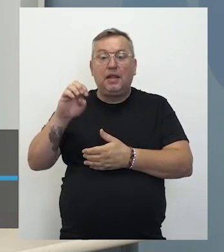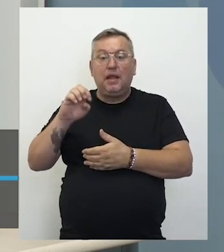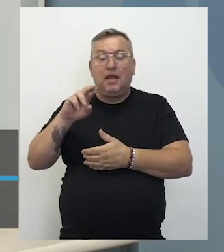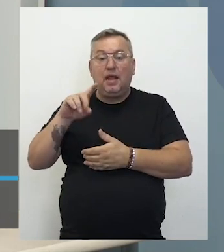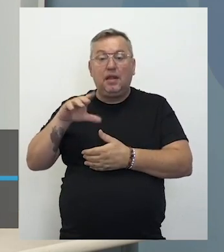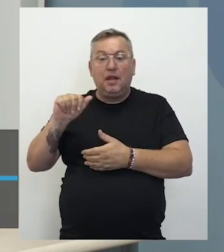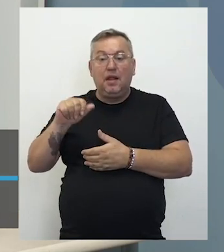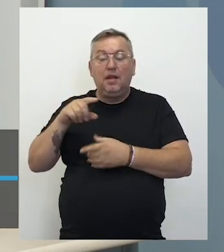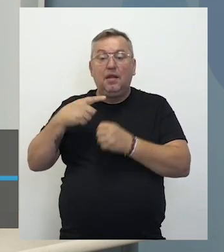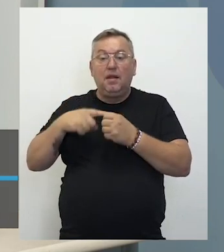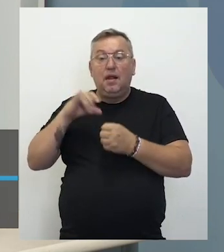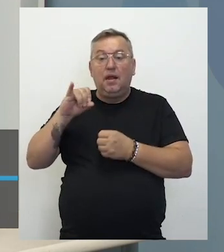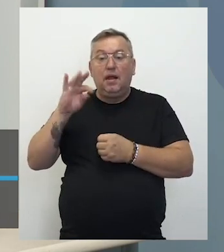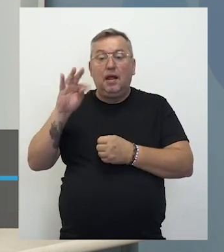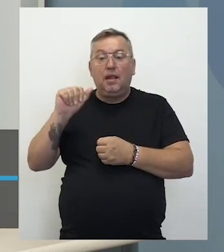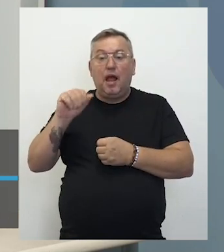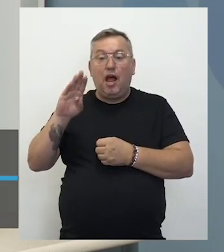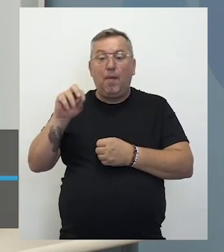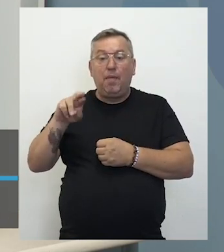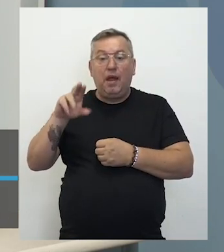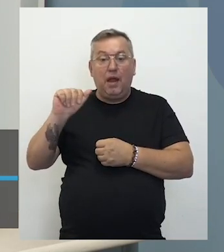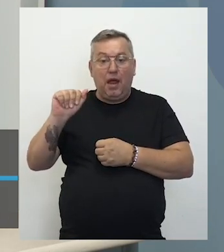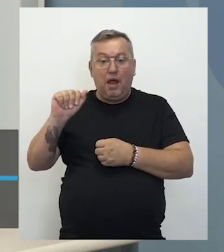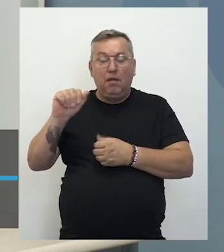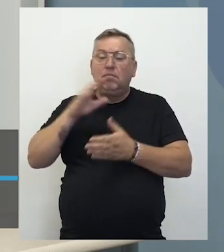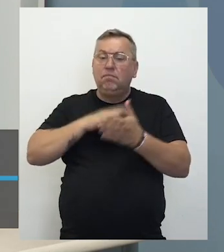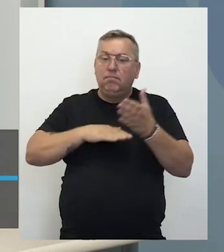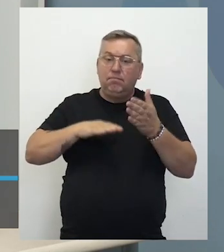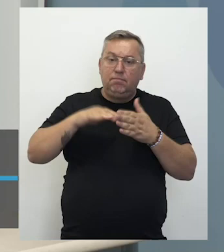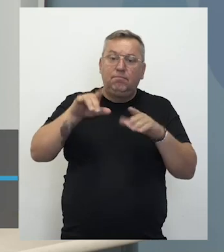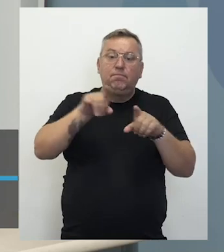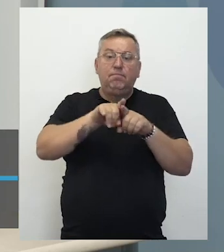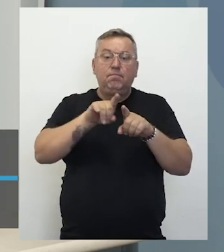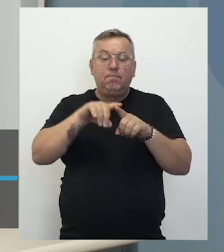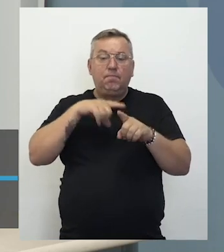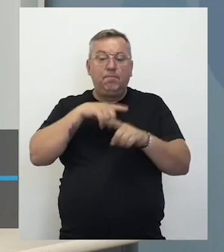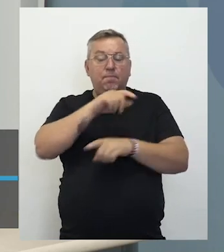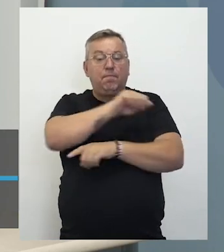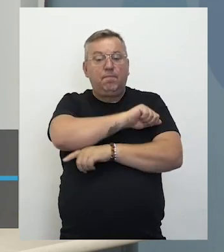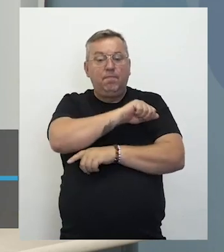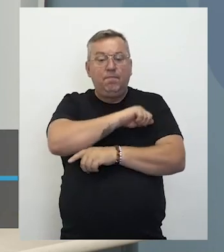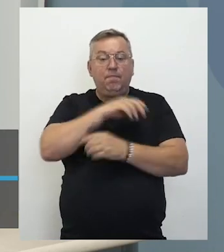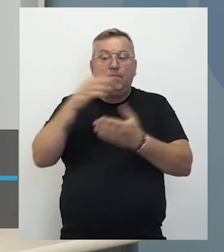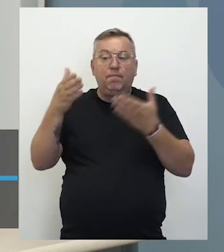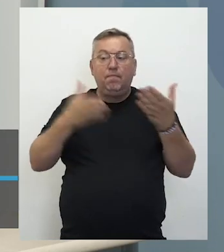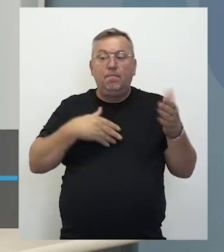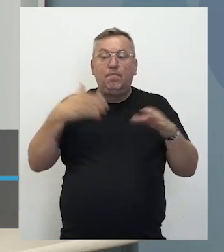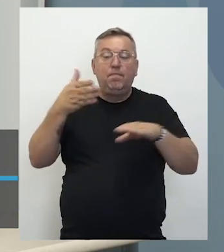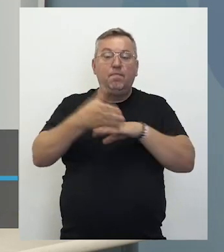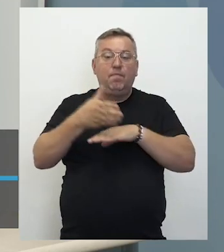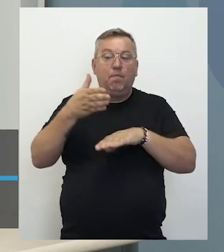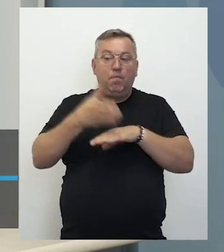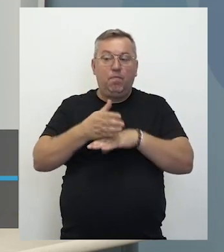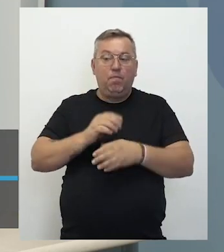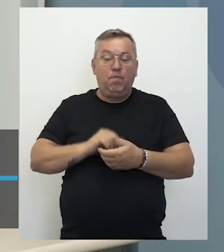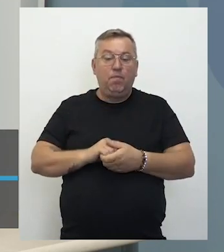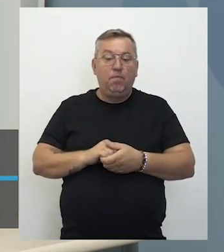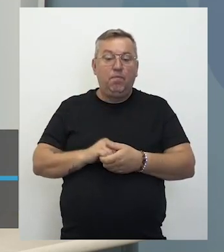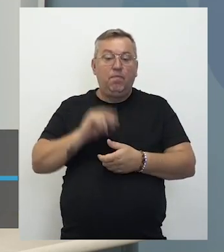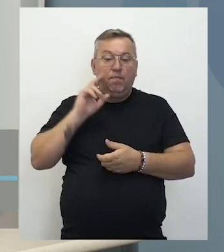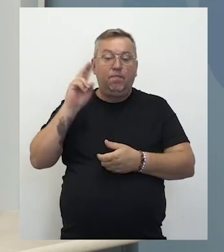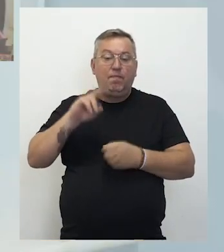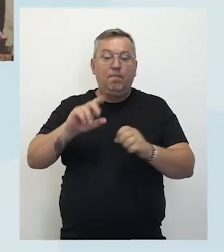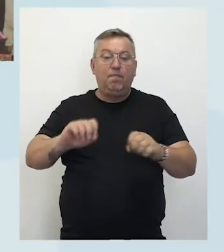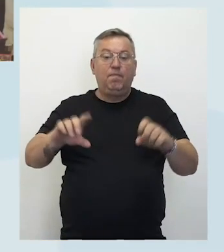Então, aqui as estudantes citadas e todos os outros estudantes convidados a participar da atividade. Então, vamos para a